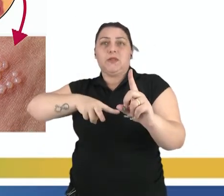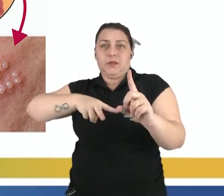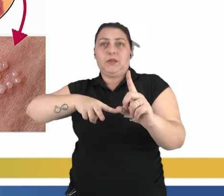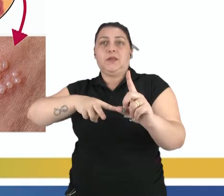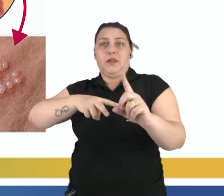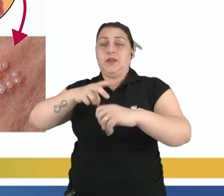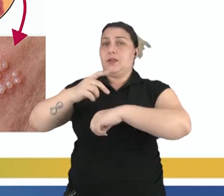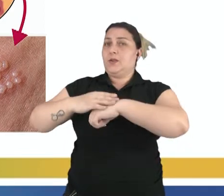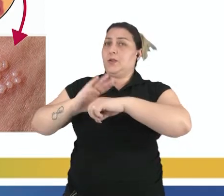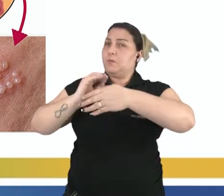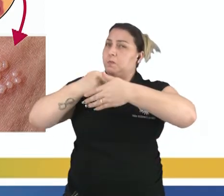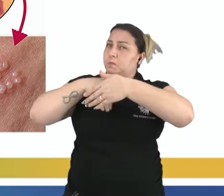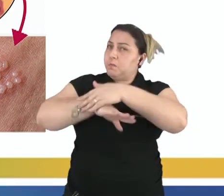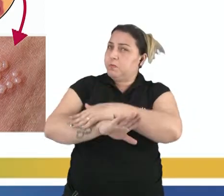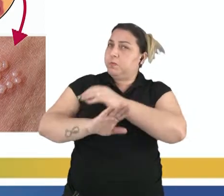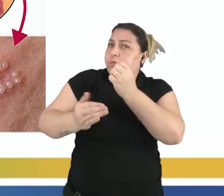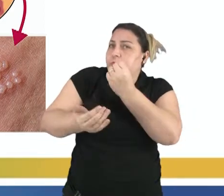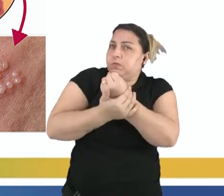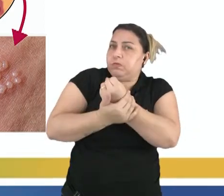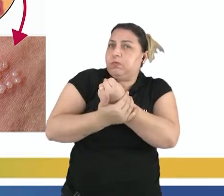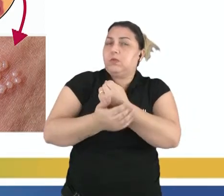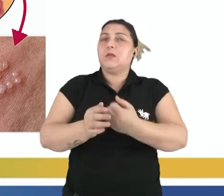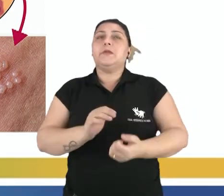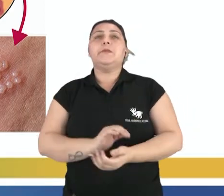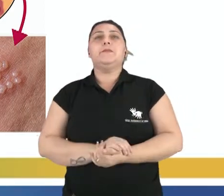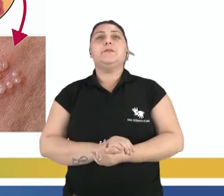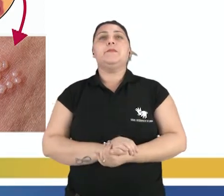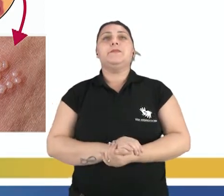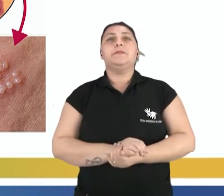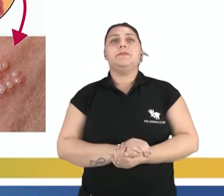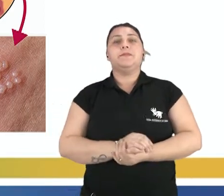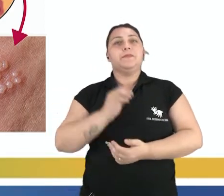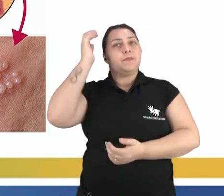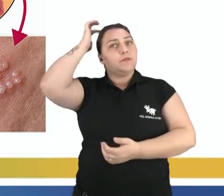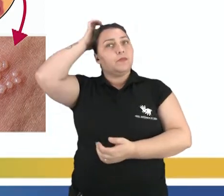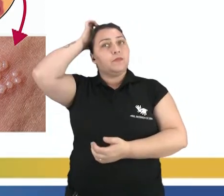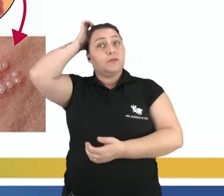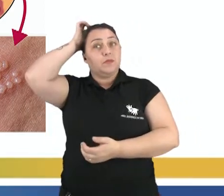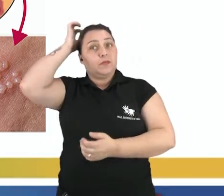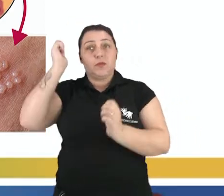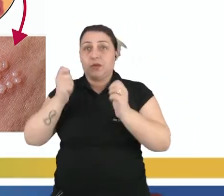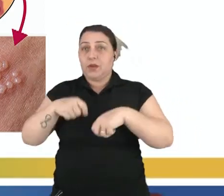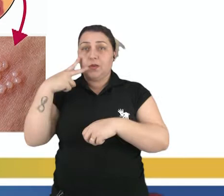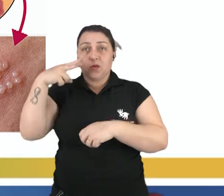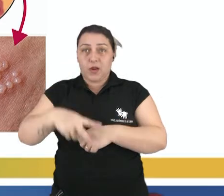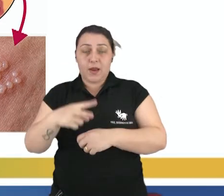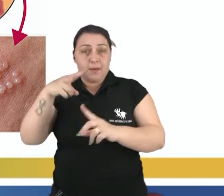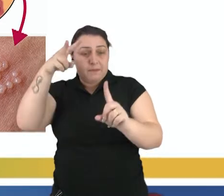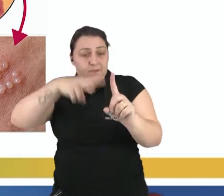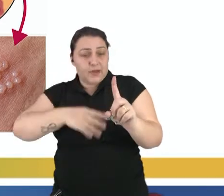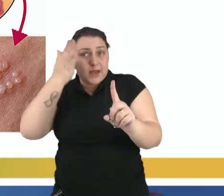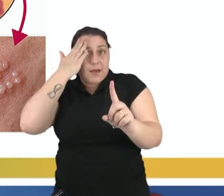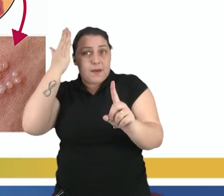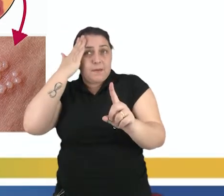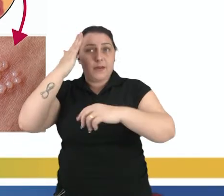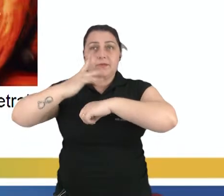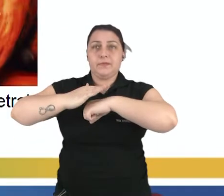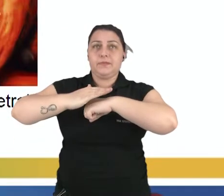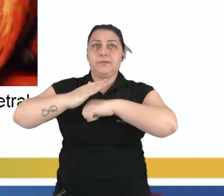Essas doenças, elas ficam lá guardadas, elas ficam incubadas. Não tem como a gente só olhar para a pessoa e saber que ela está